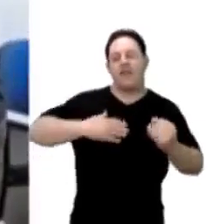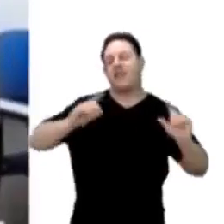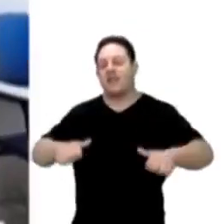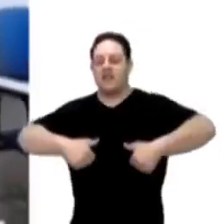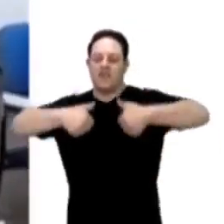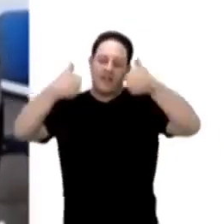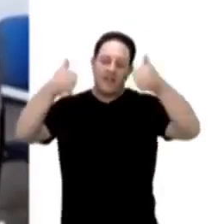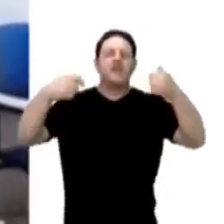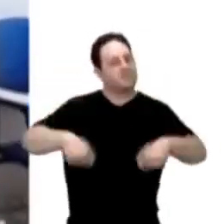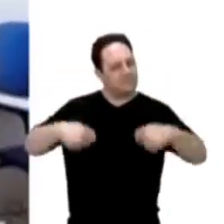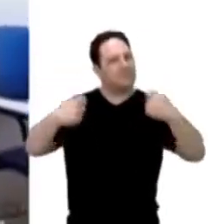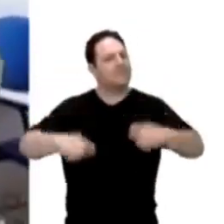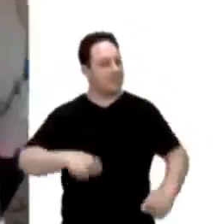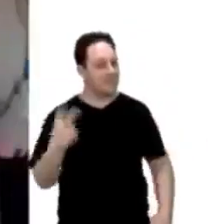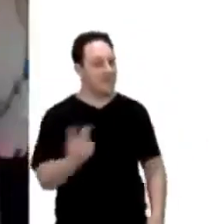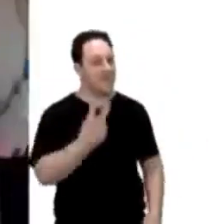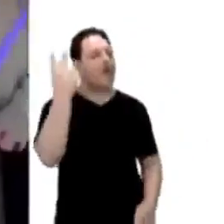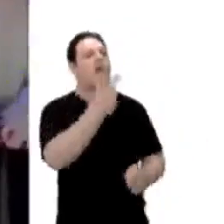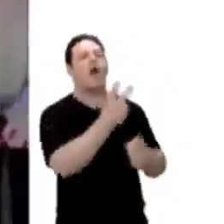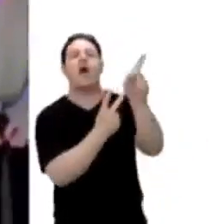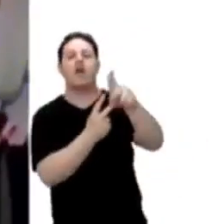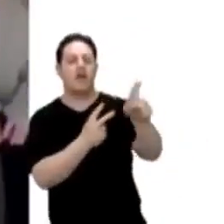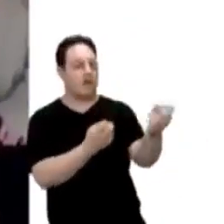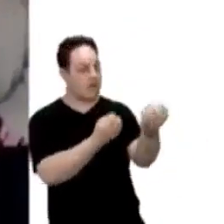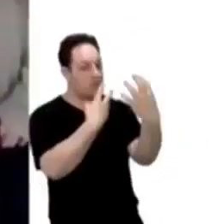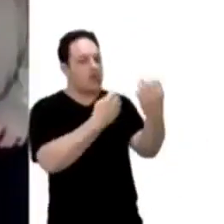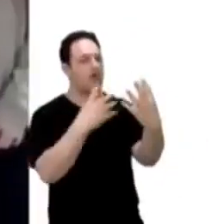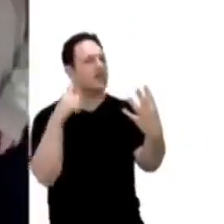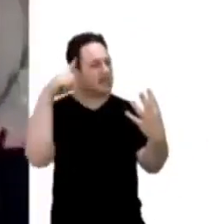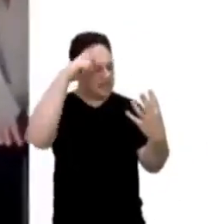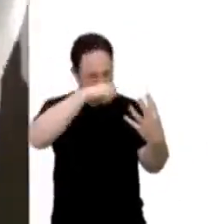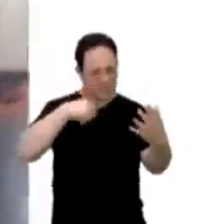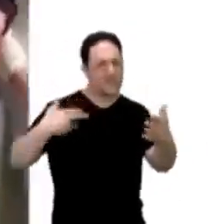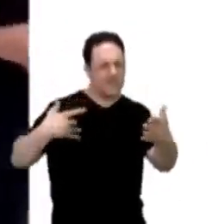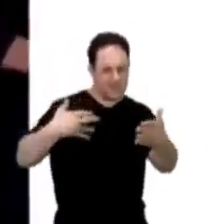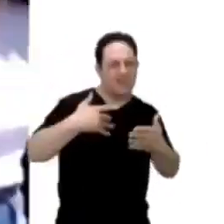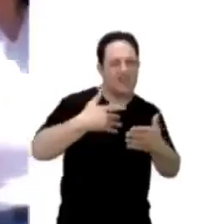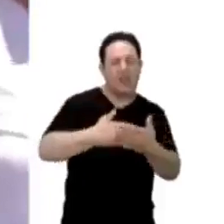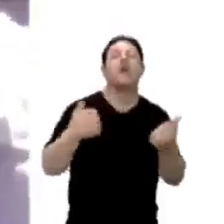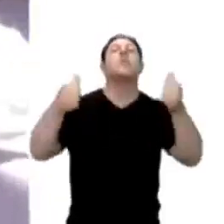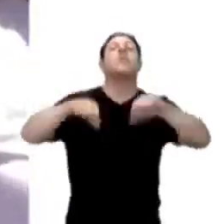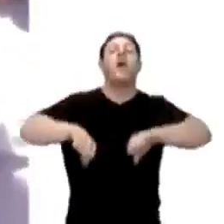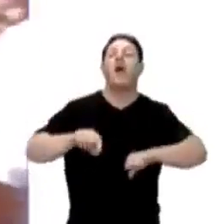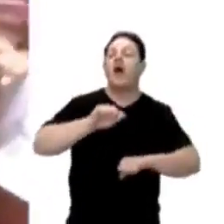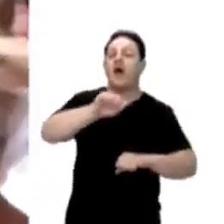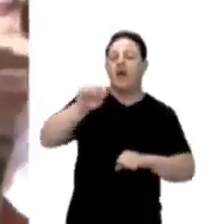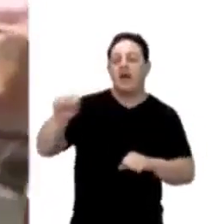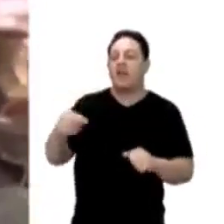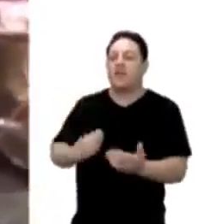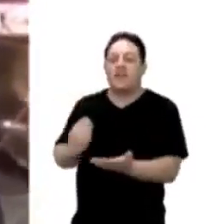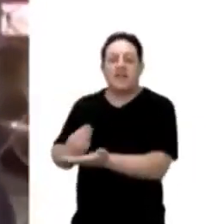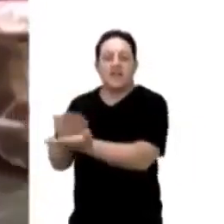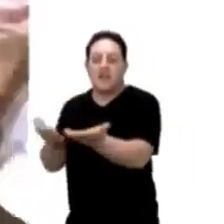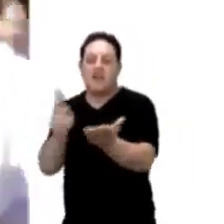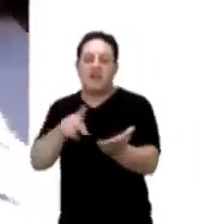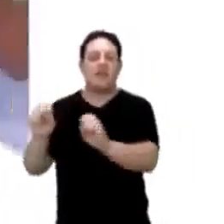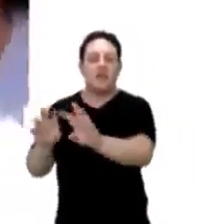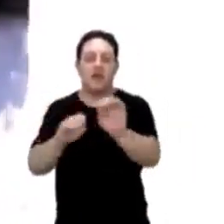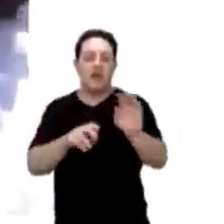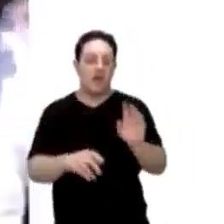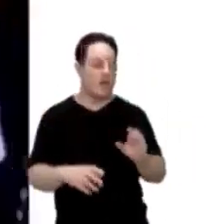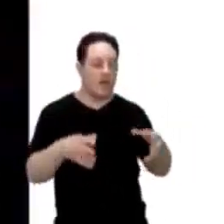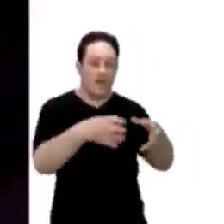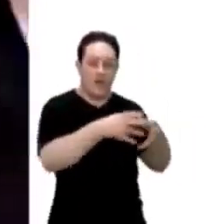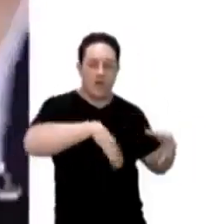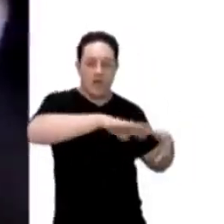melhora é preciso dar valor pra quem ensina. Tempo difícil que a gente passou. Difícil ainda é pra quem vive disso. Da cozinheira até os